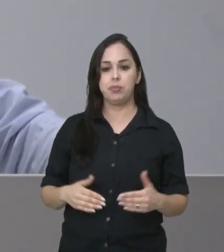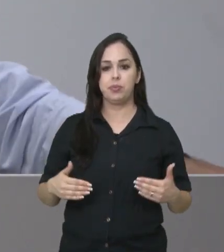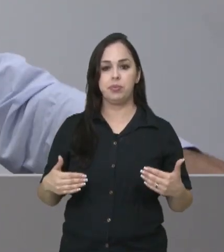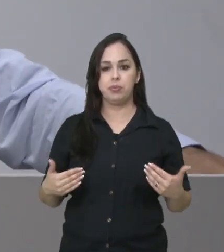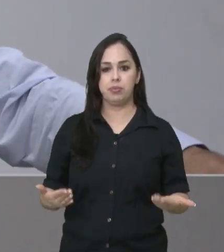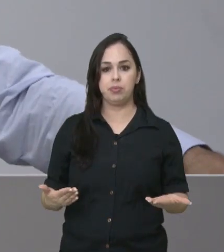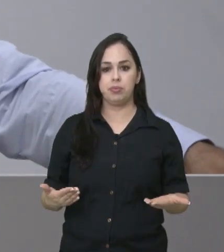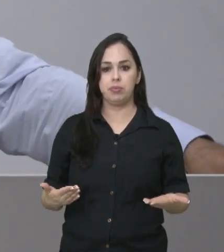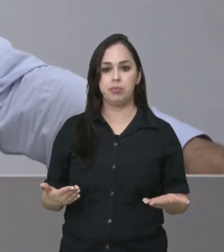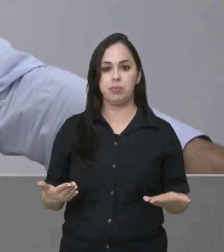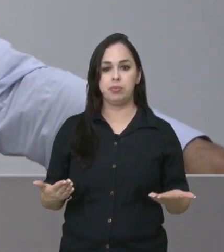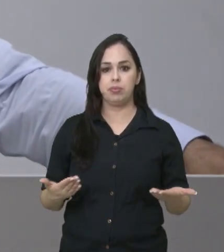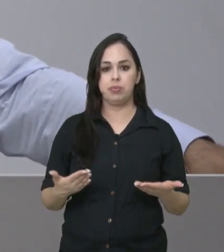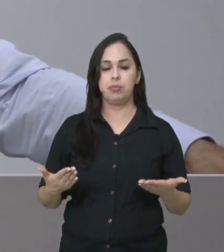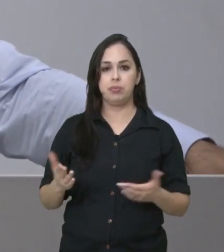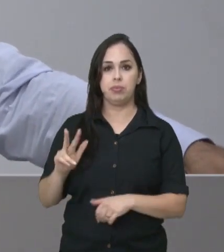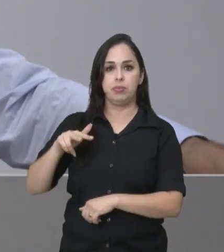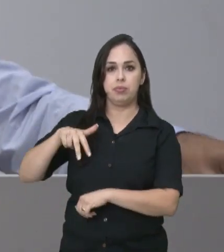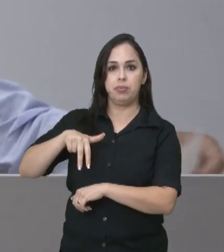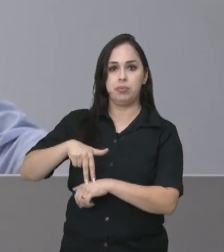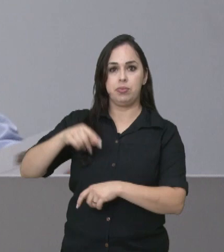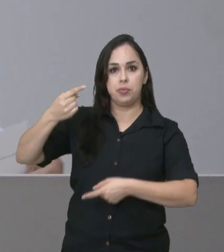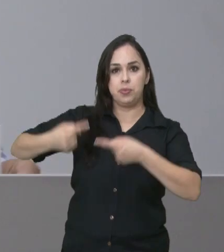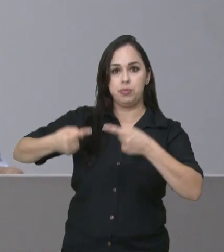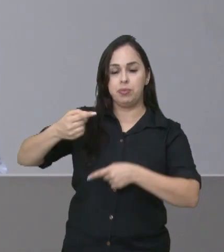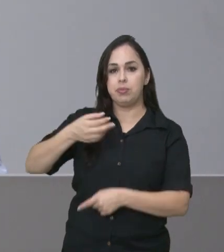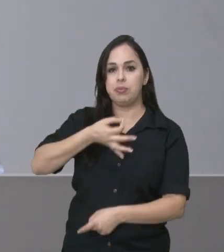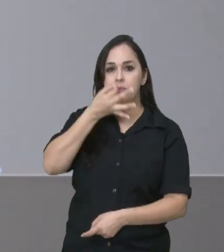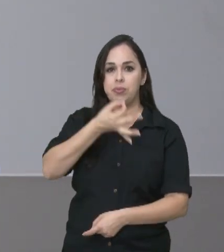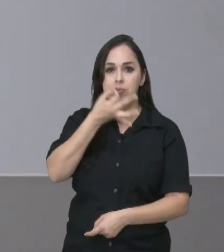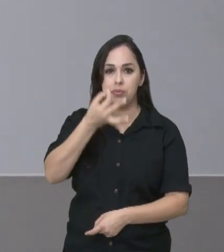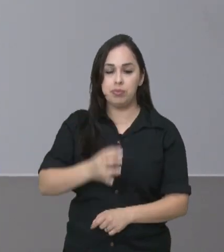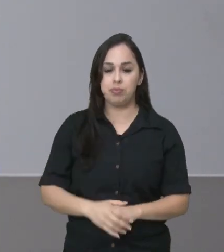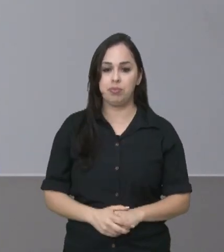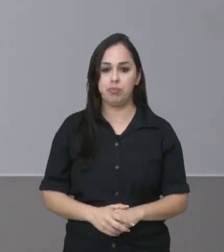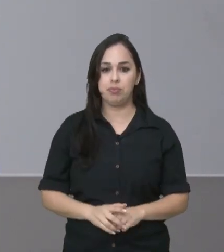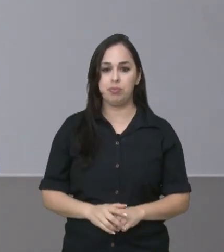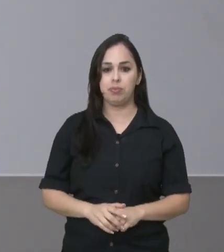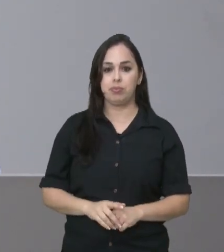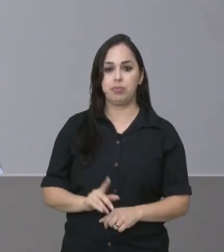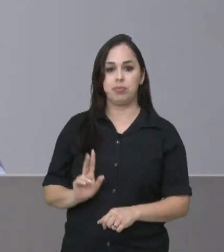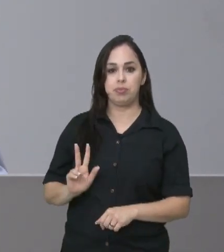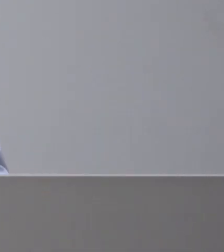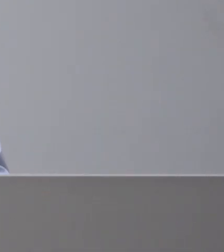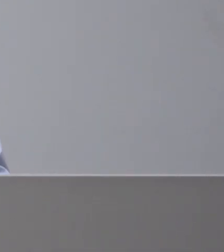portanto, retornaremos então agora ao pinga-fogo. E